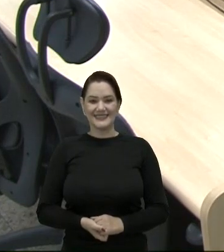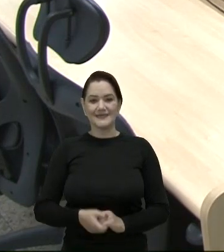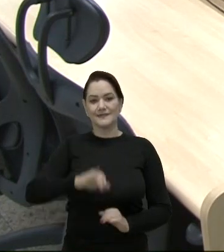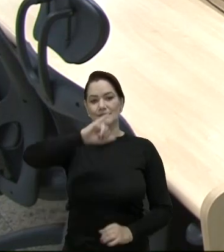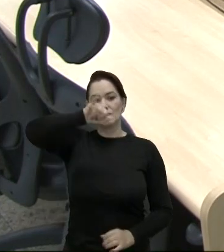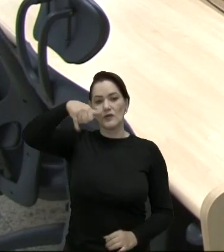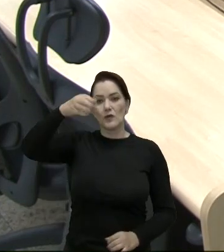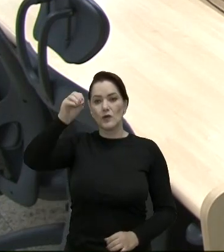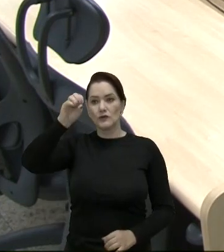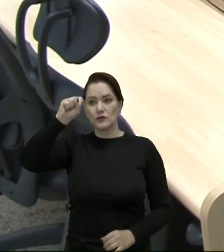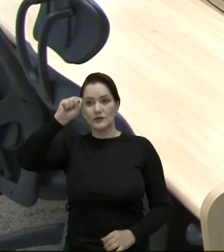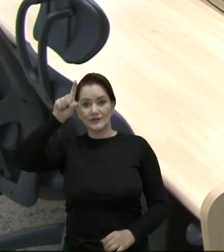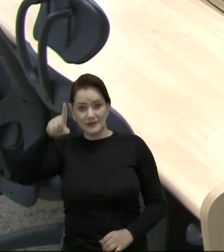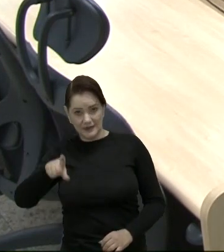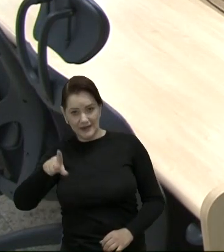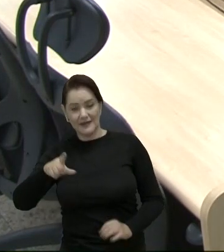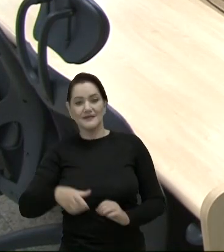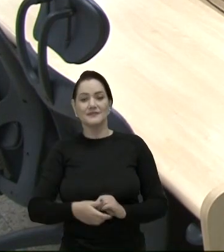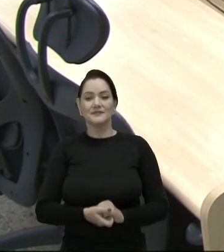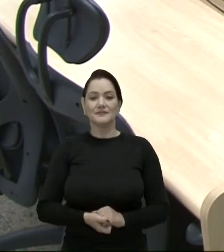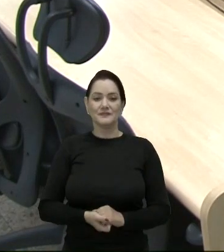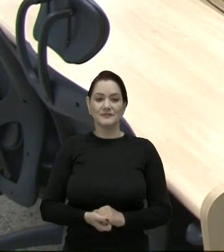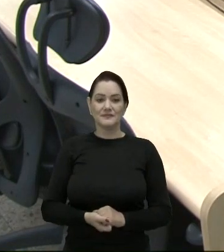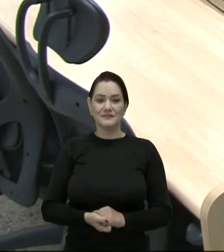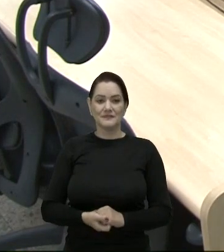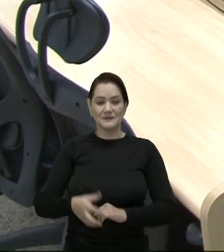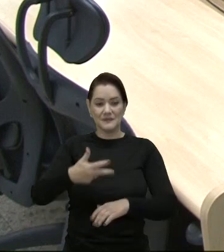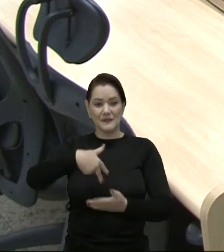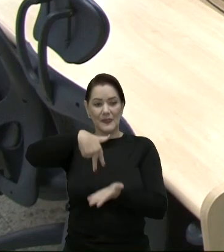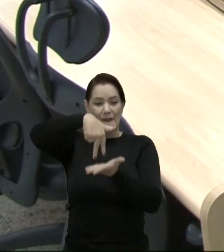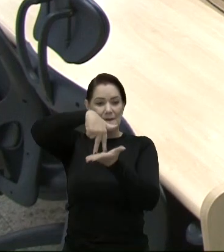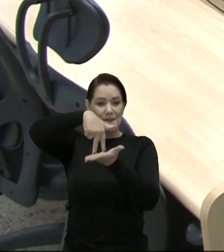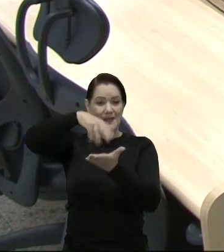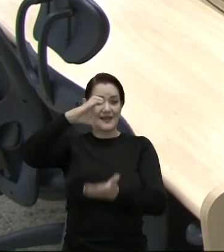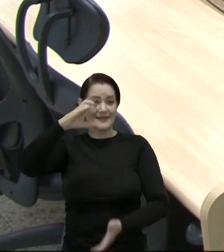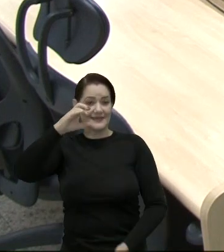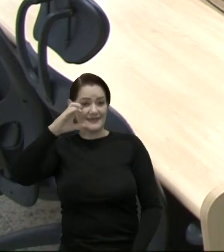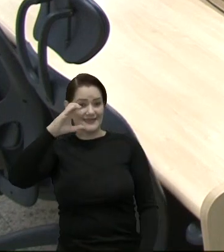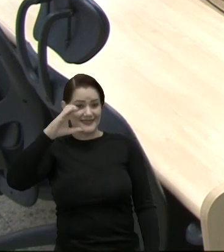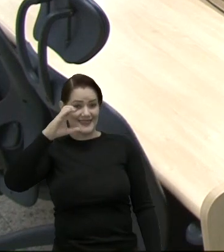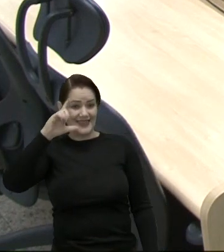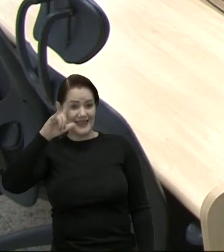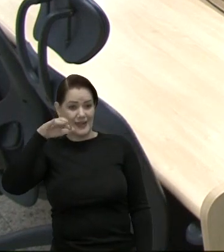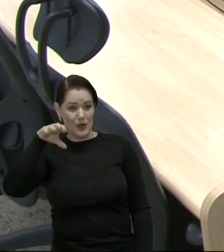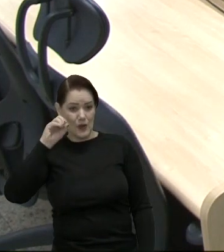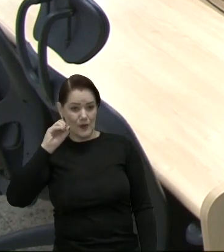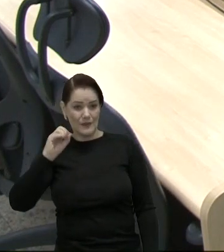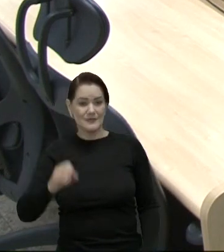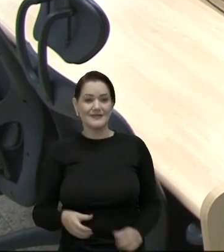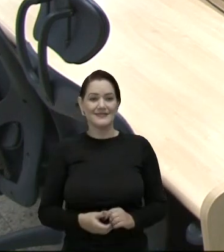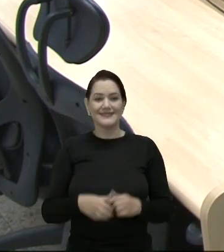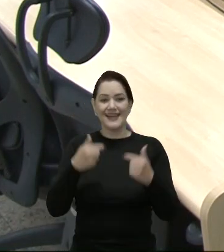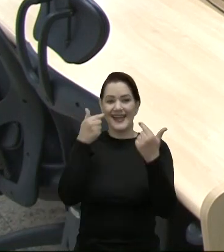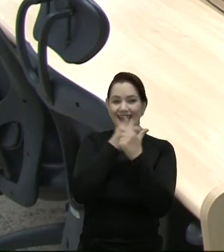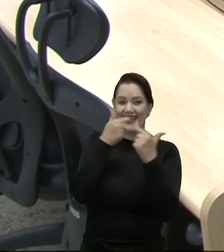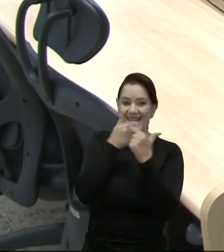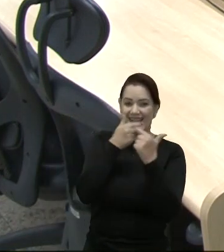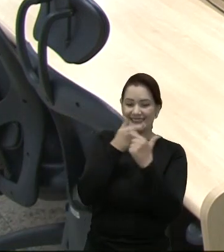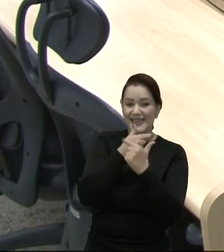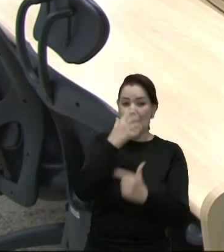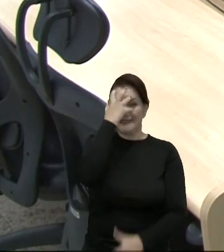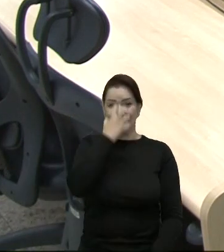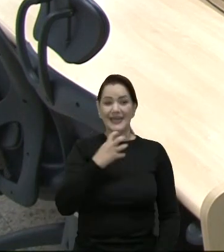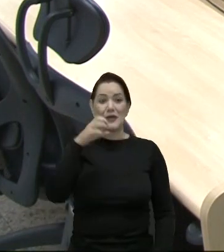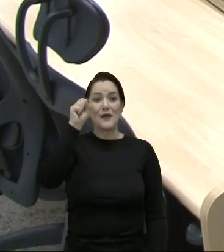José Ilcimar Sério. É sério mesmo? Você dá risada, mas é sério.